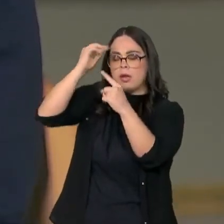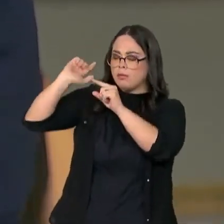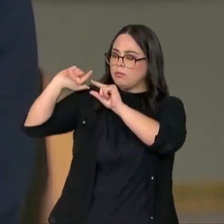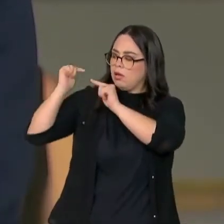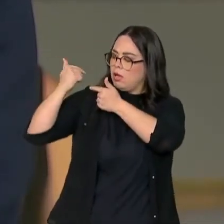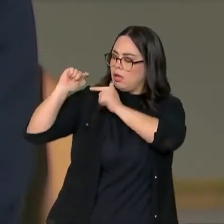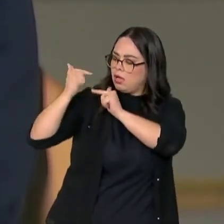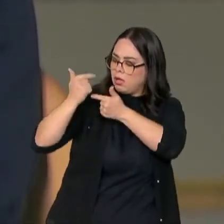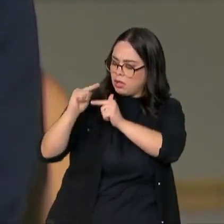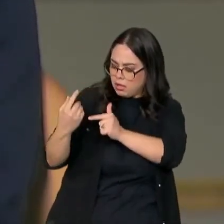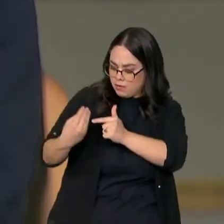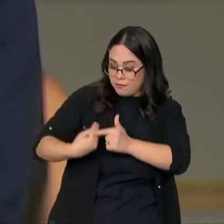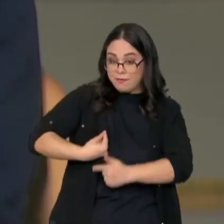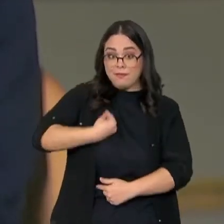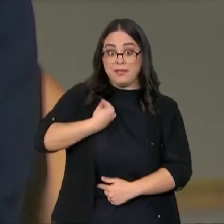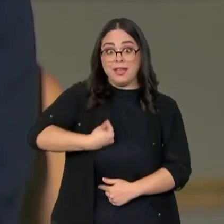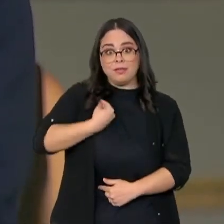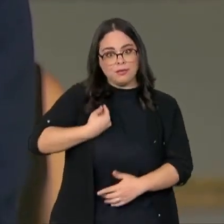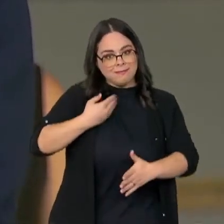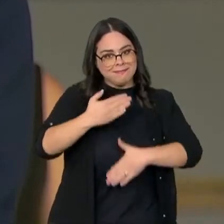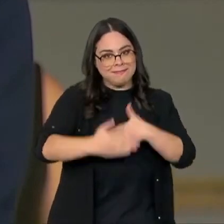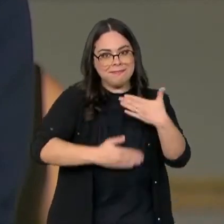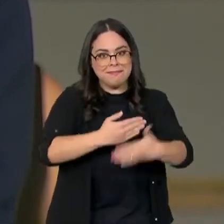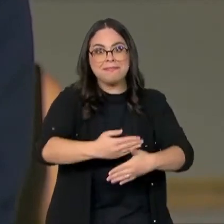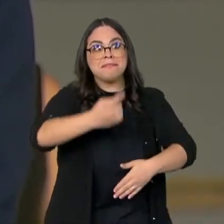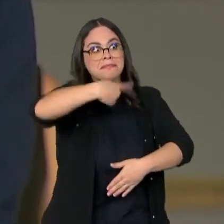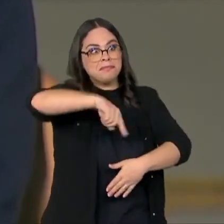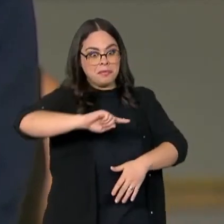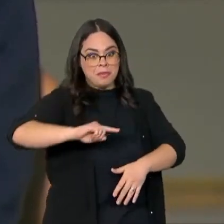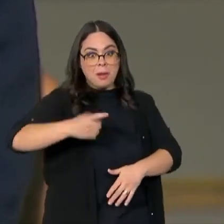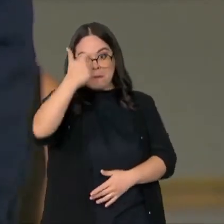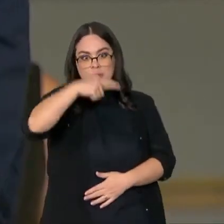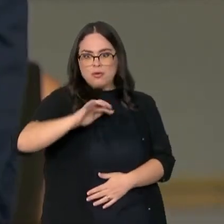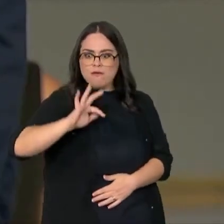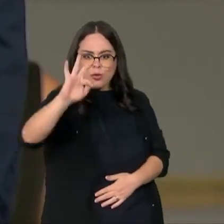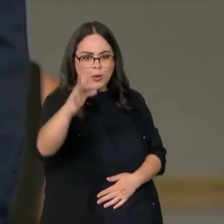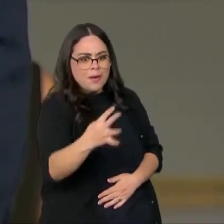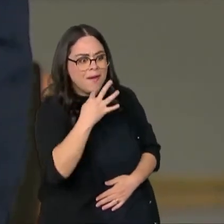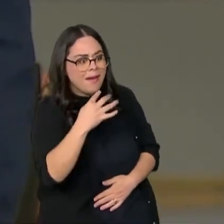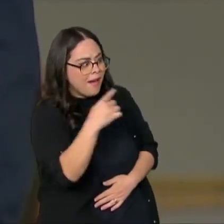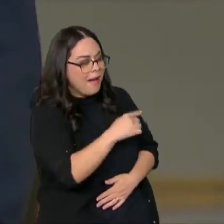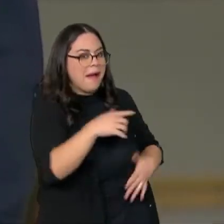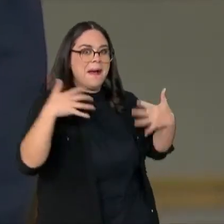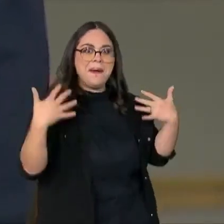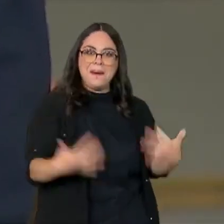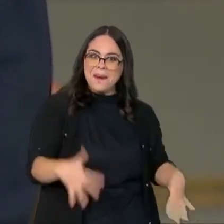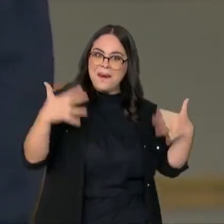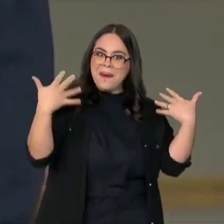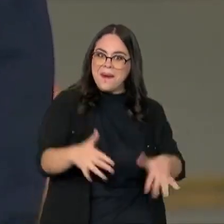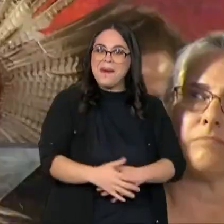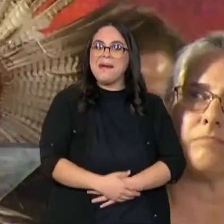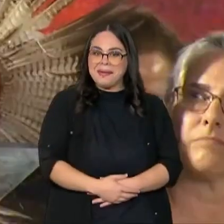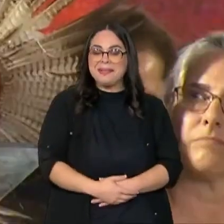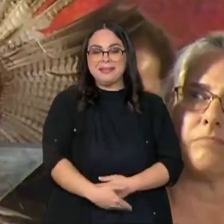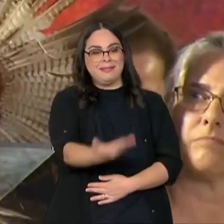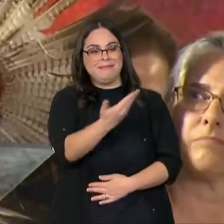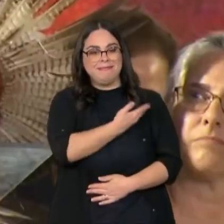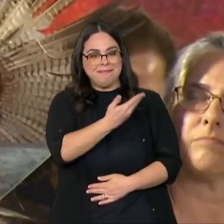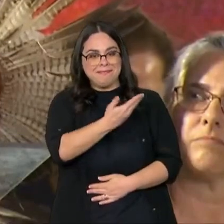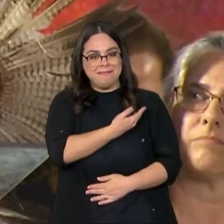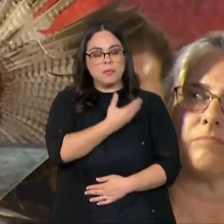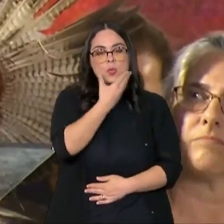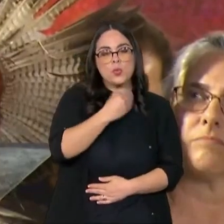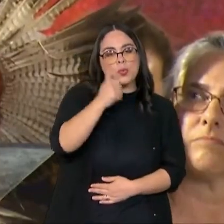tradições sigam vivas e possam ser conhecidas pelas gerações futuras. Queridos amigos e queridos